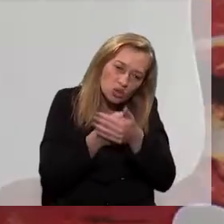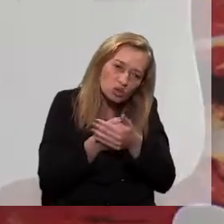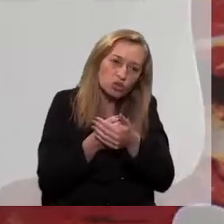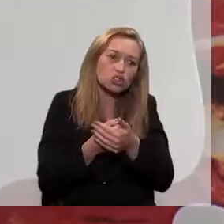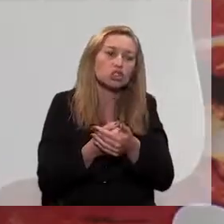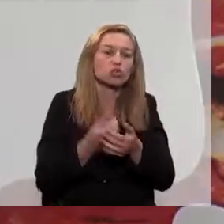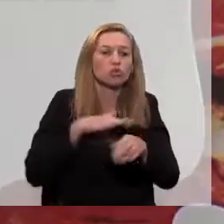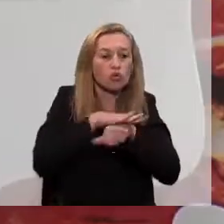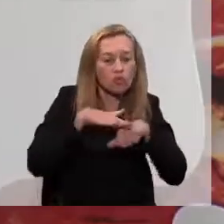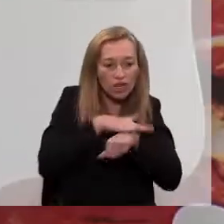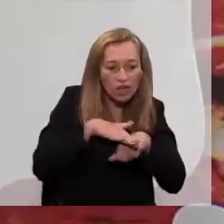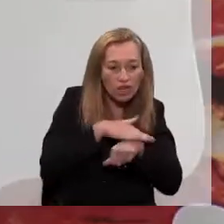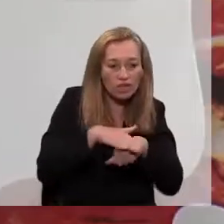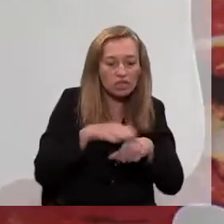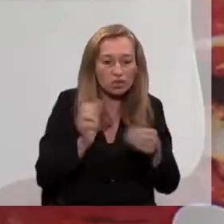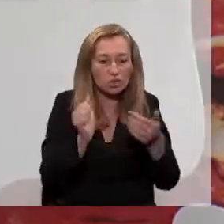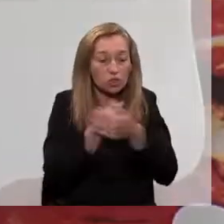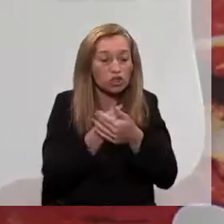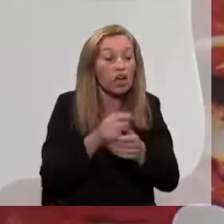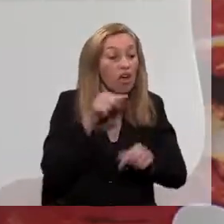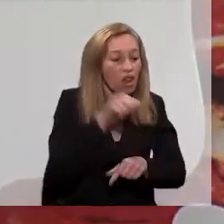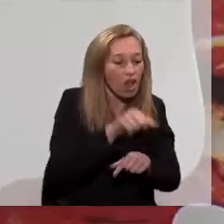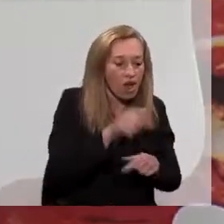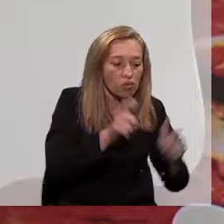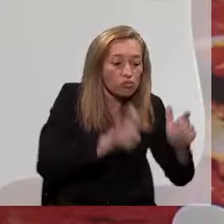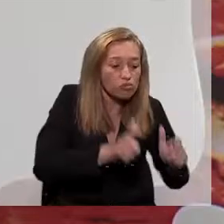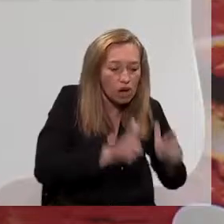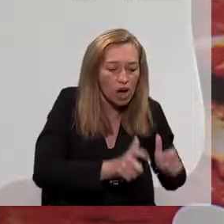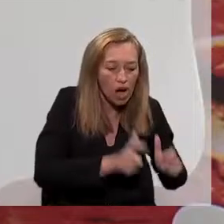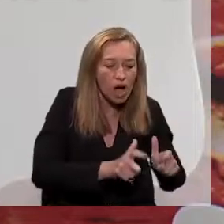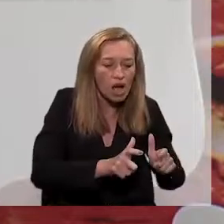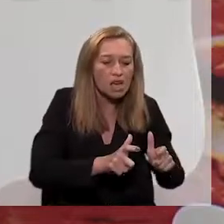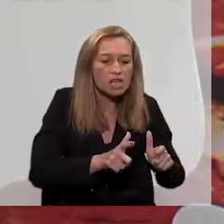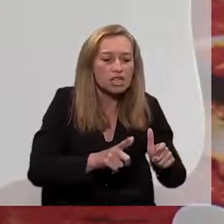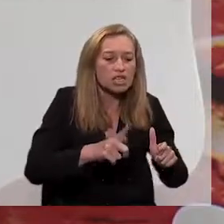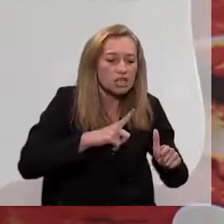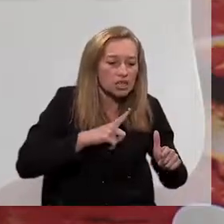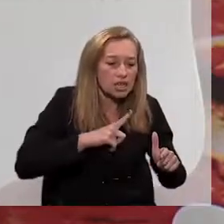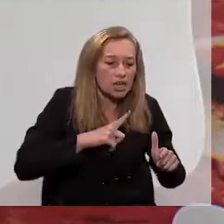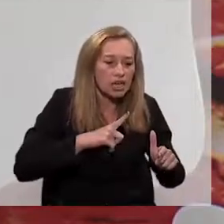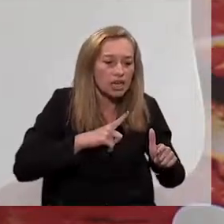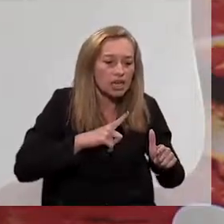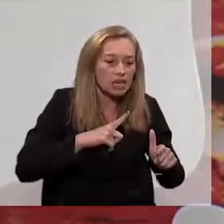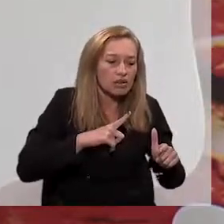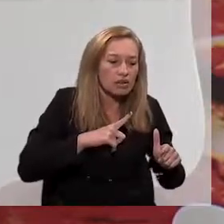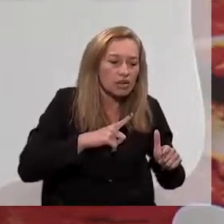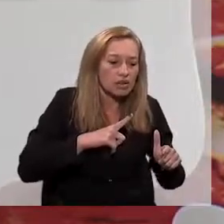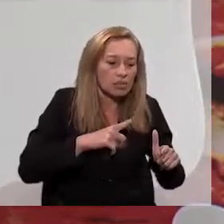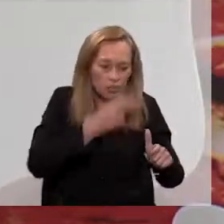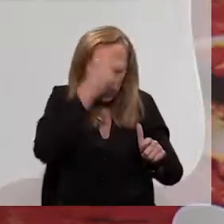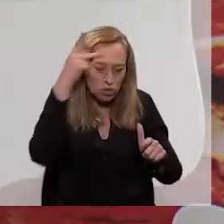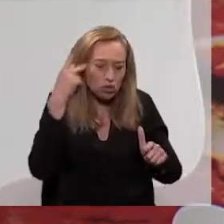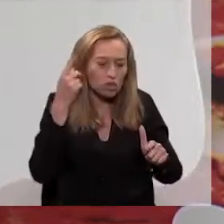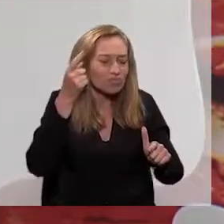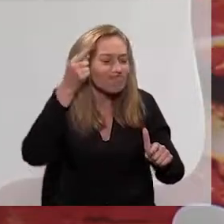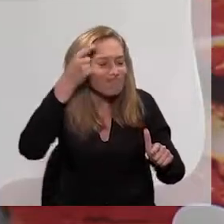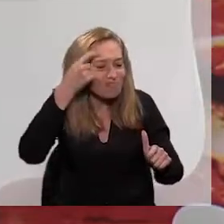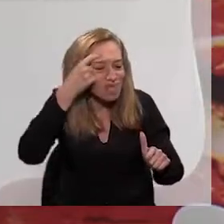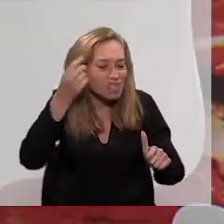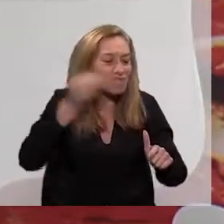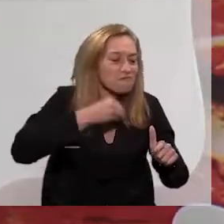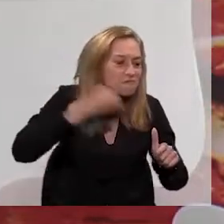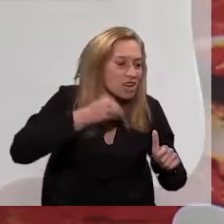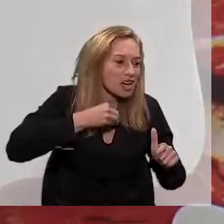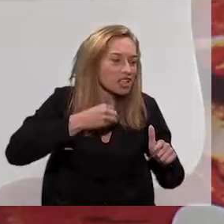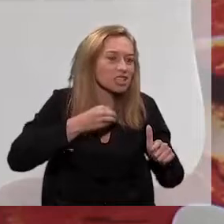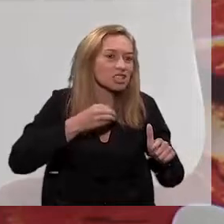a princípio, monitoradas. Então lá é um ambiente que envolve esse cidadão que tem uma cabeça um pouco fraca, no sentido